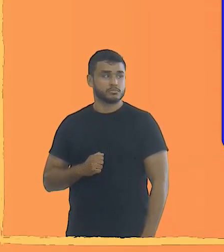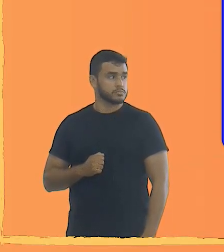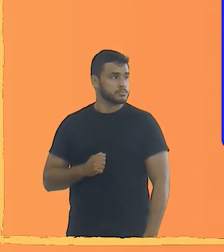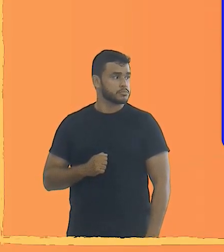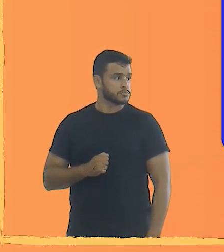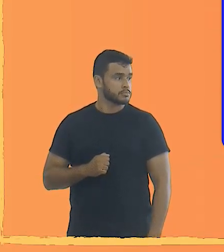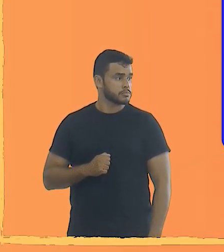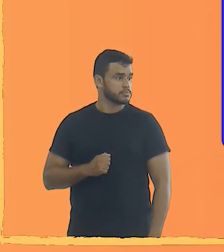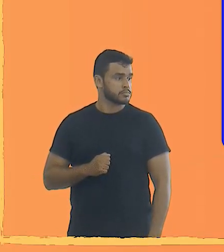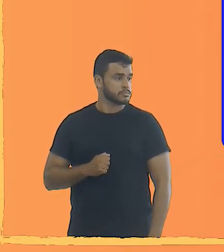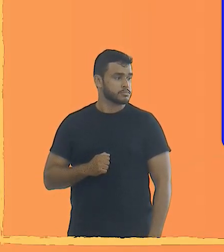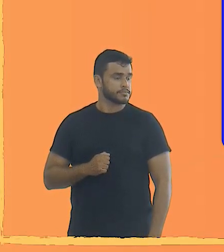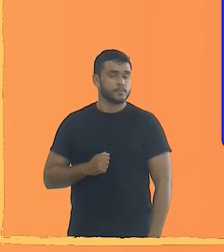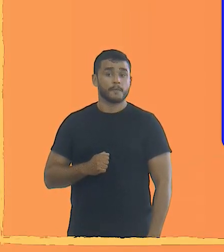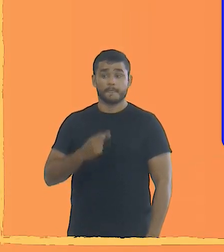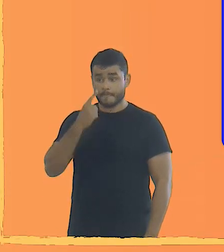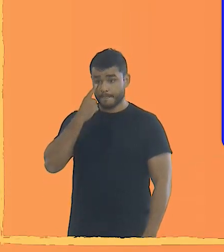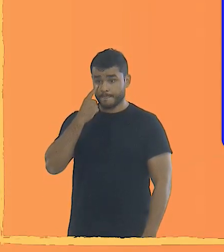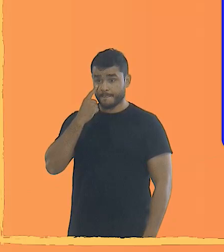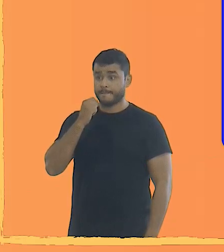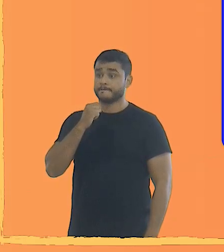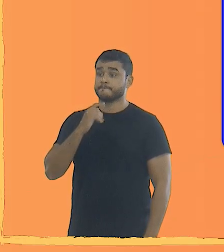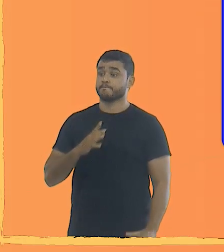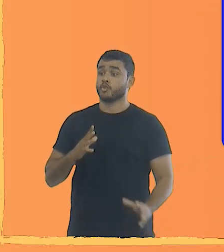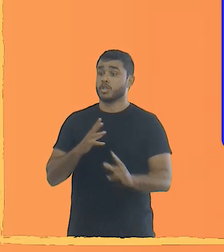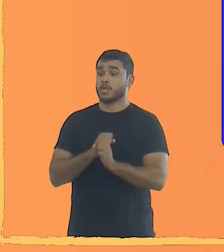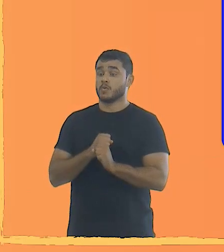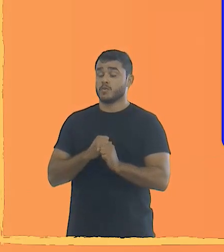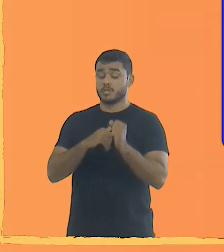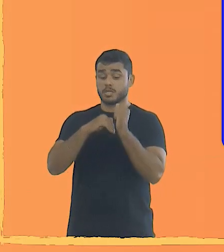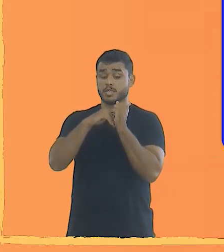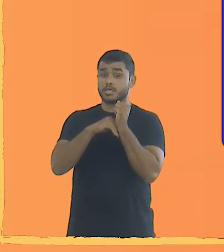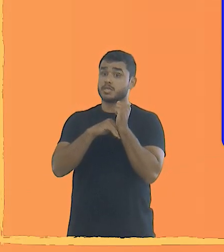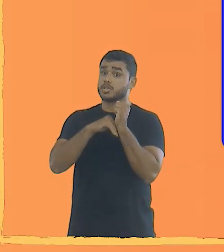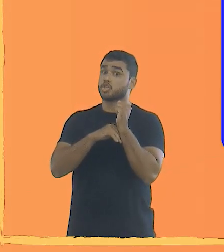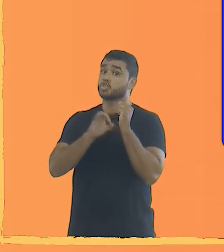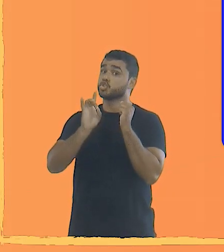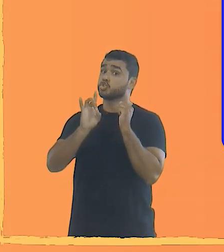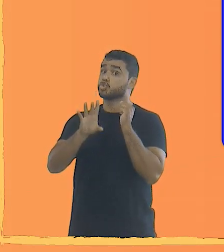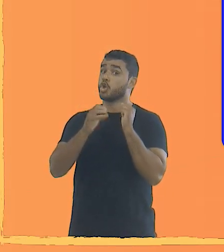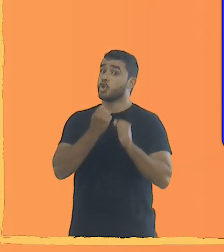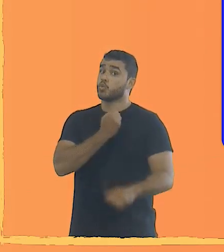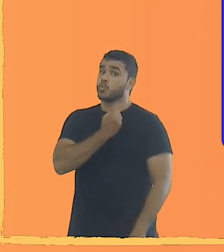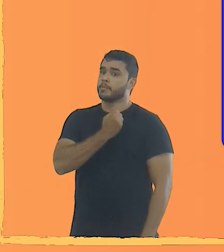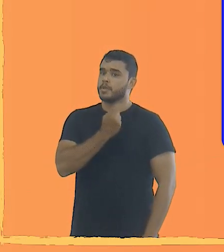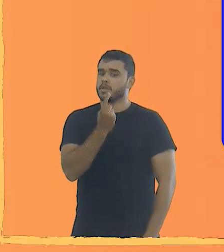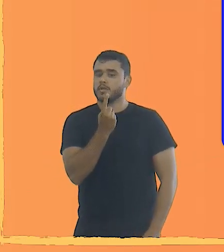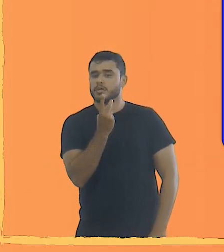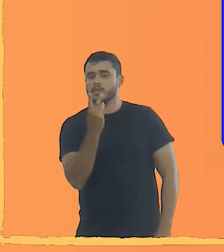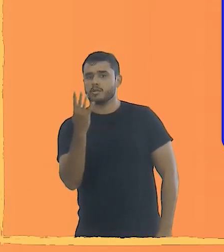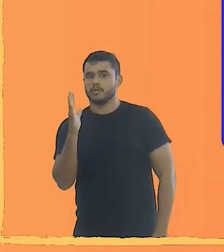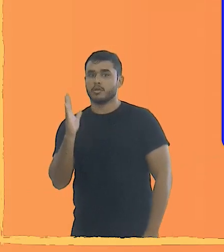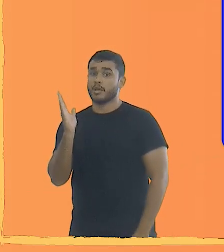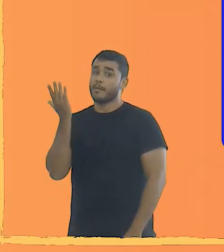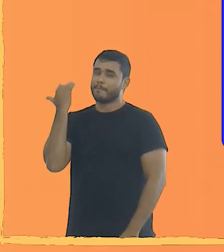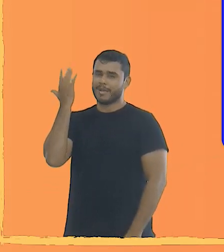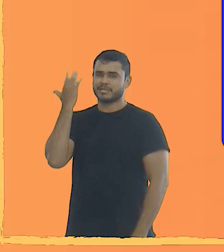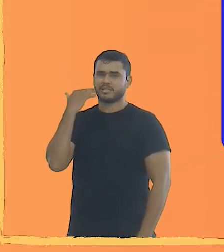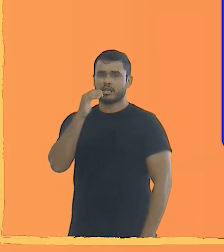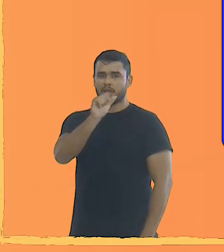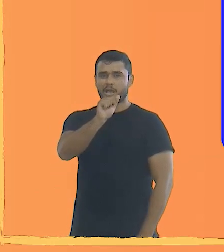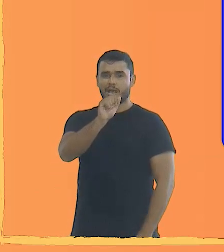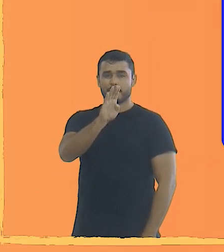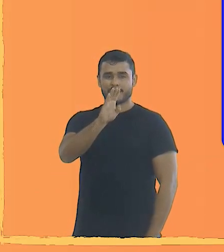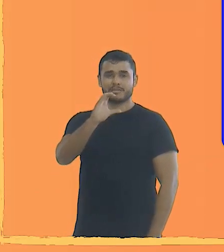onde a gente só ia usar algarismos. E aí o cara lá da segurança da internet disse o seguinte, ó, essa senha aí não é muito confiável